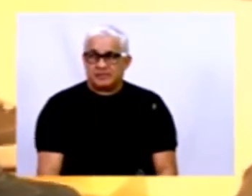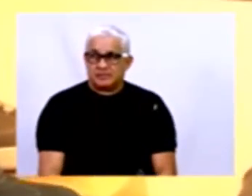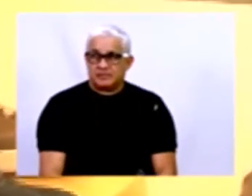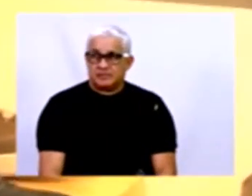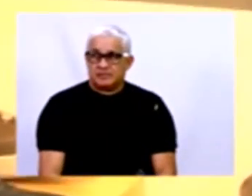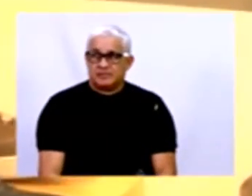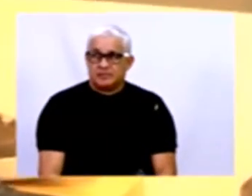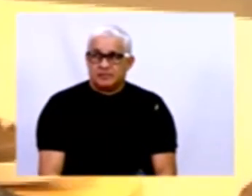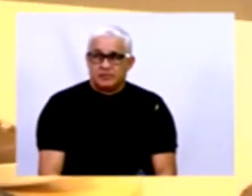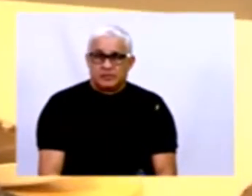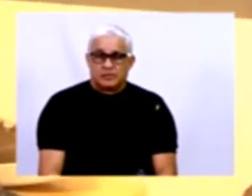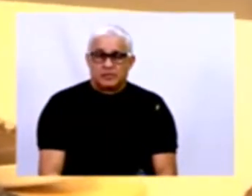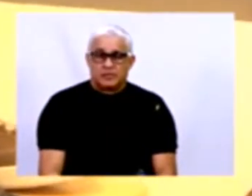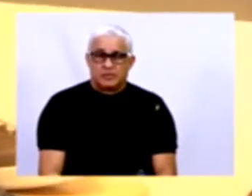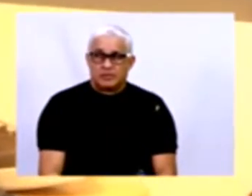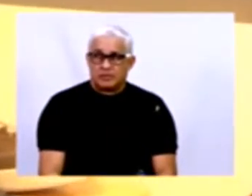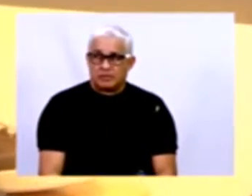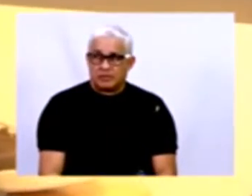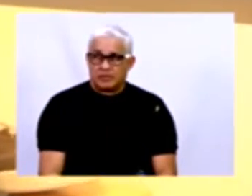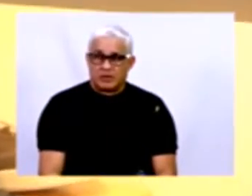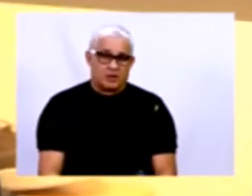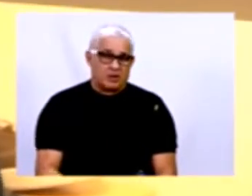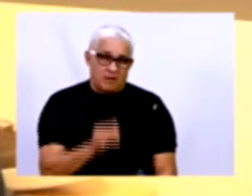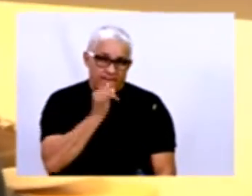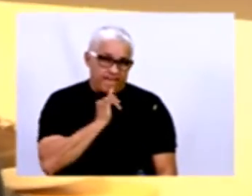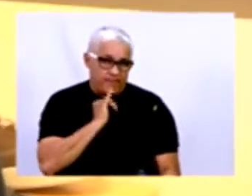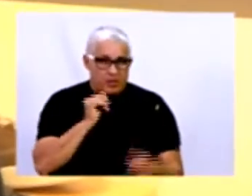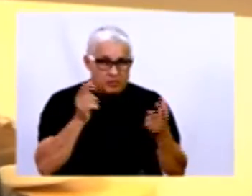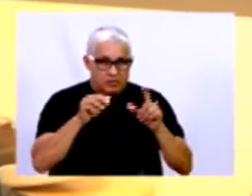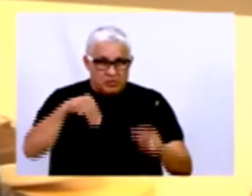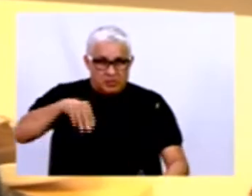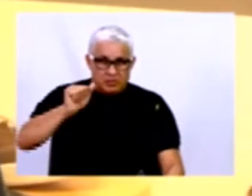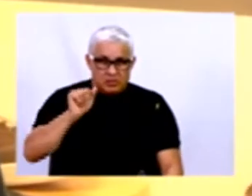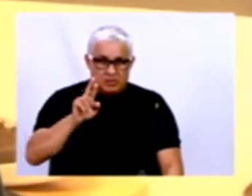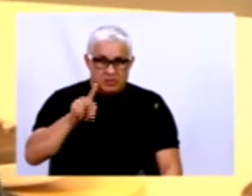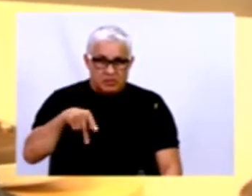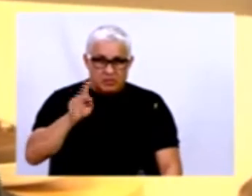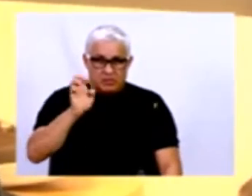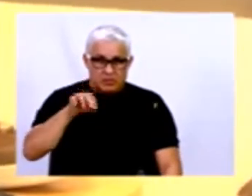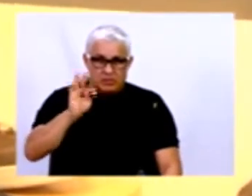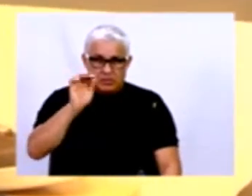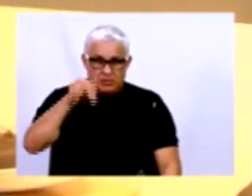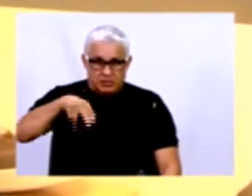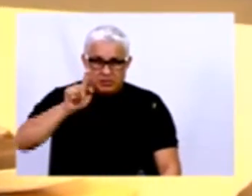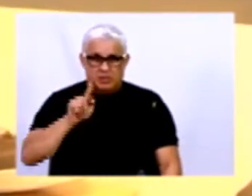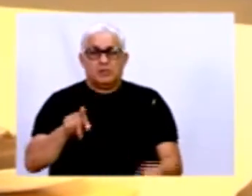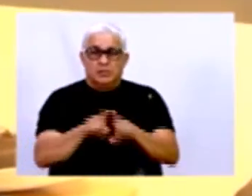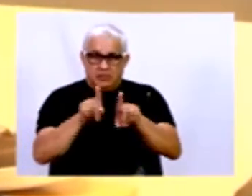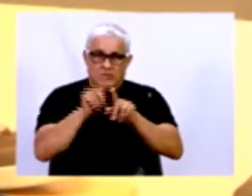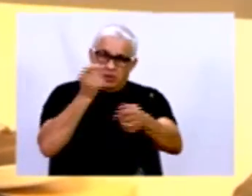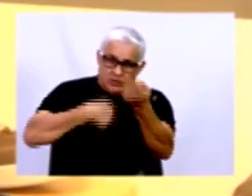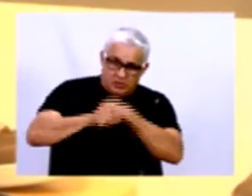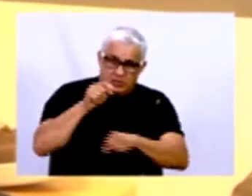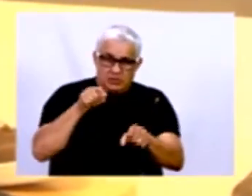desde da campanha, uma publicidade, de marketing, desde o setor administrativo, na verdade, tudo que de